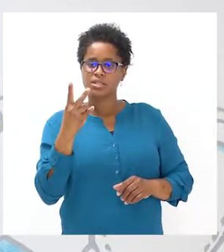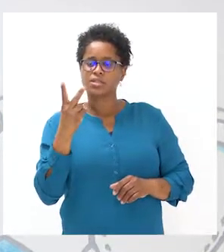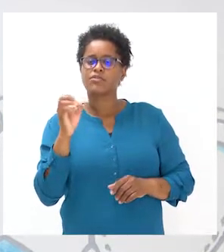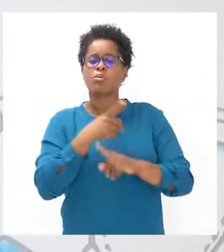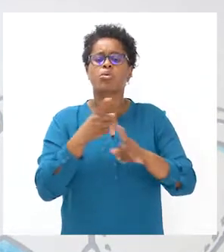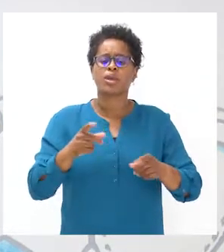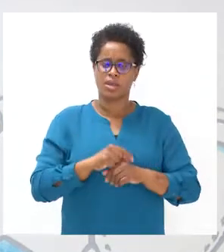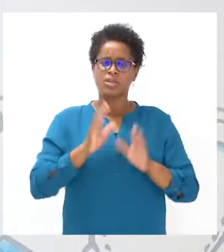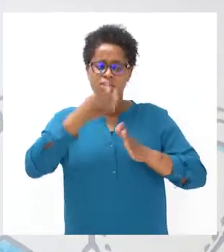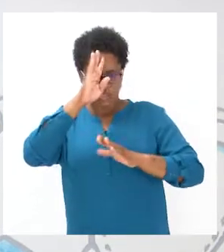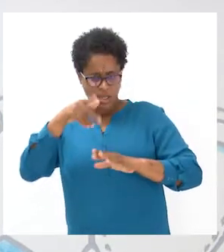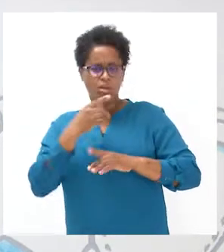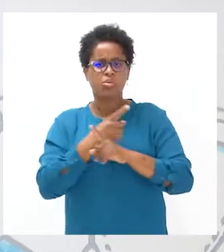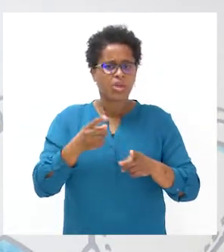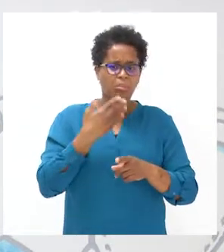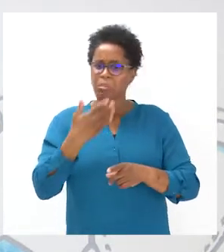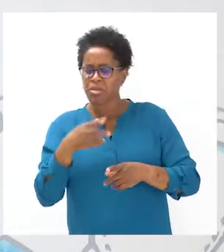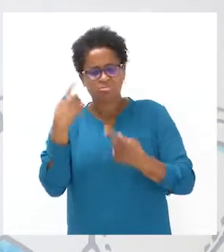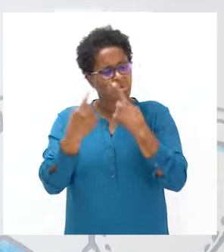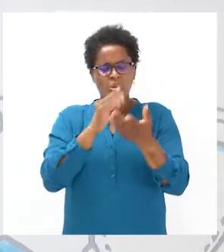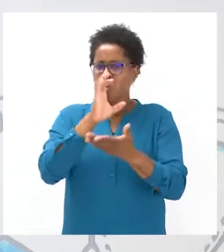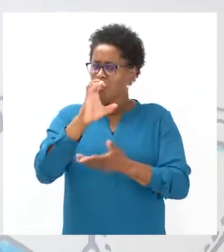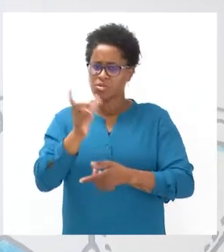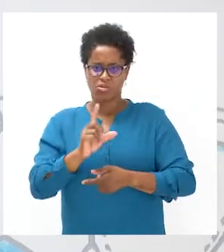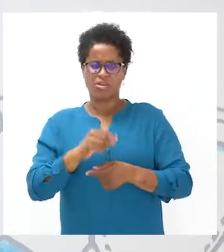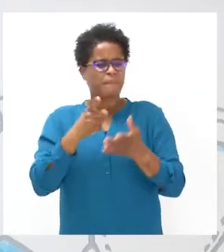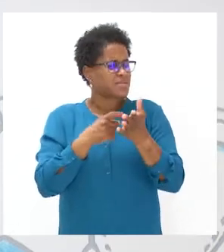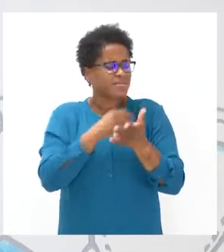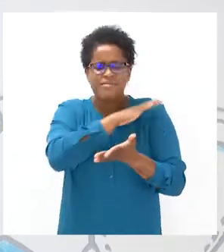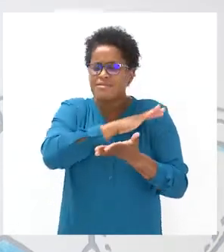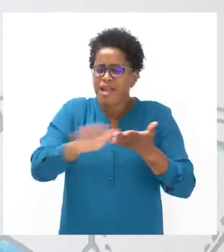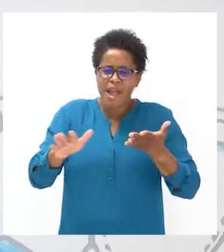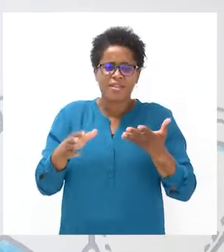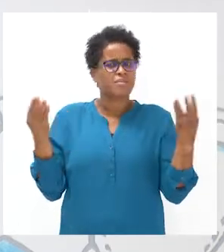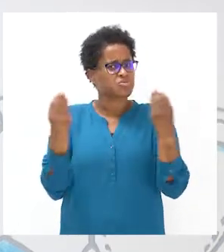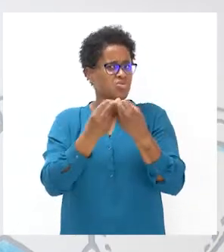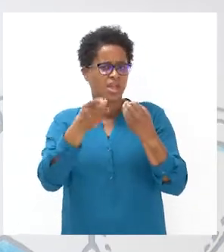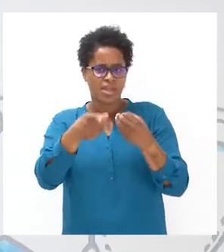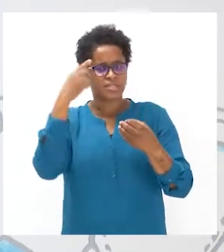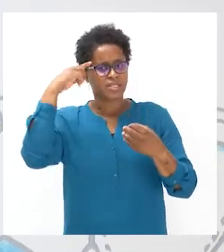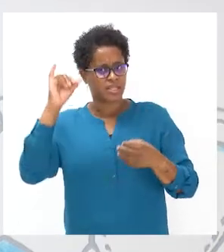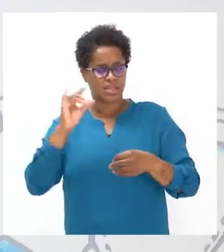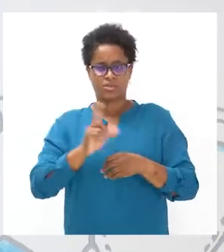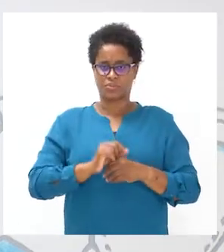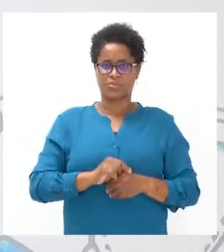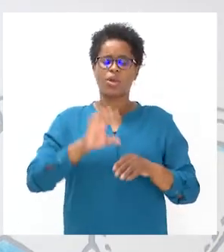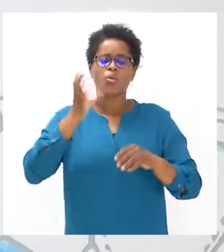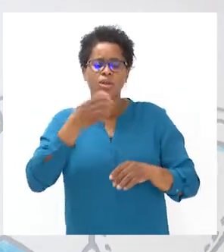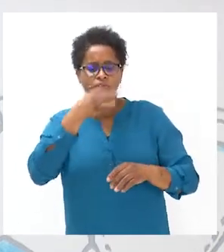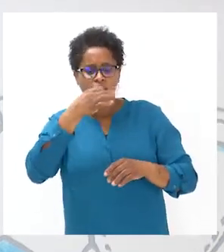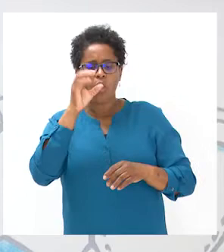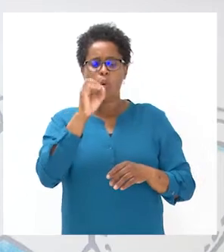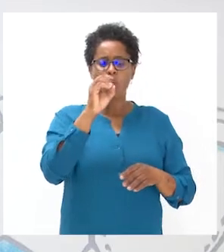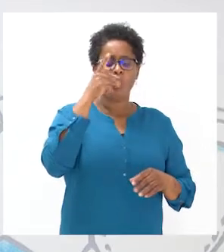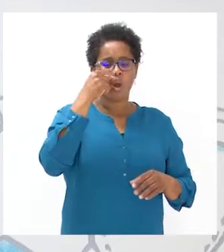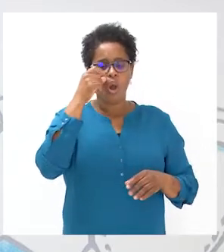sabes, porque não pede nenhum complemento. Não precisa de nada para complementar essa ideia. Quando se diz o rapaz